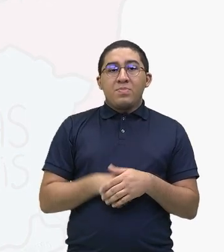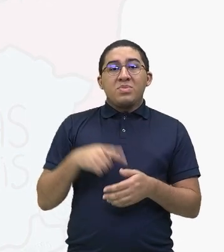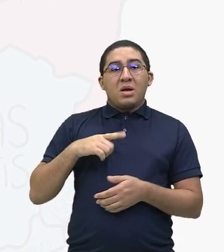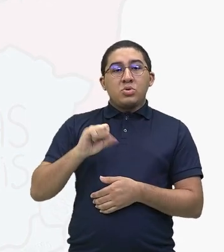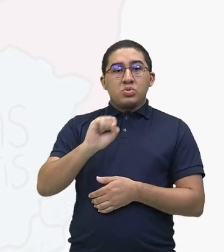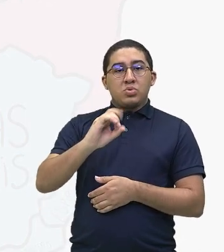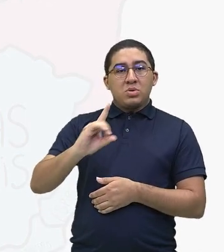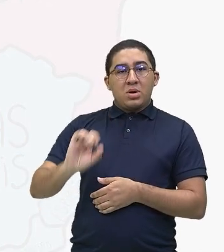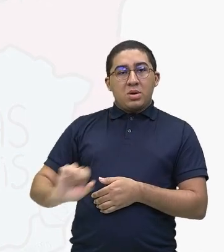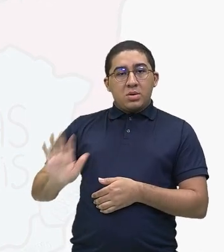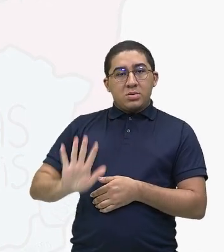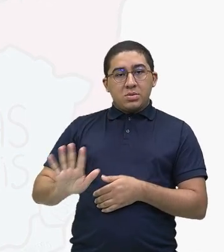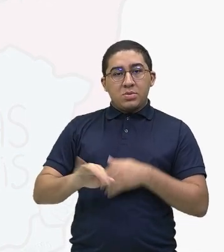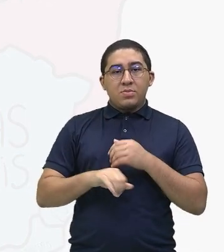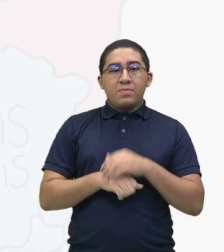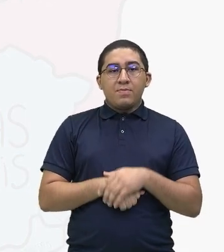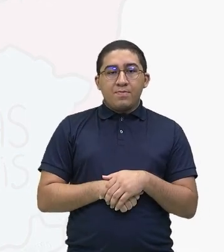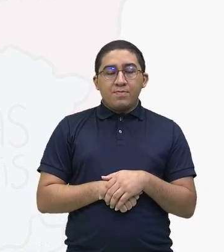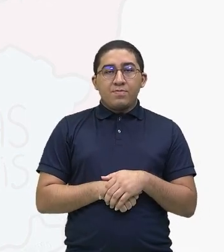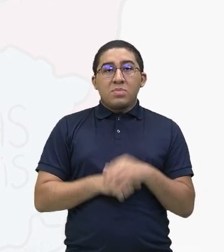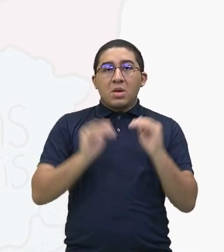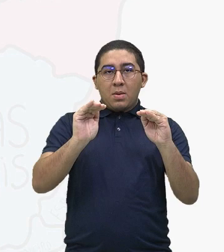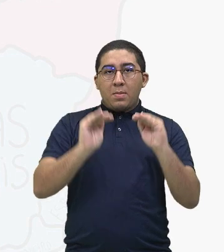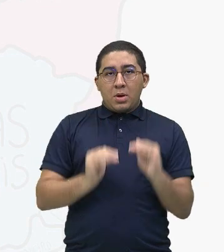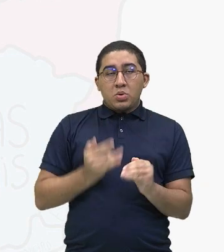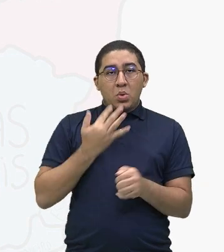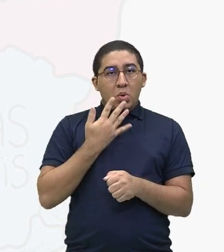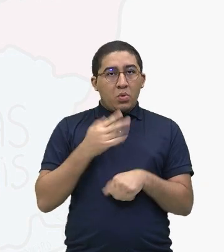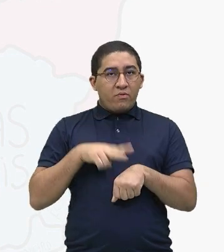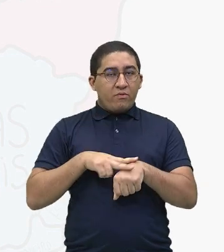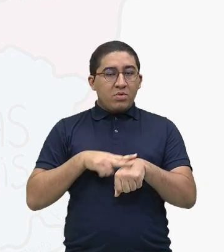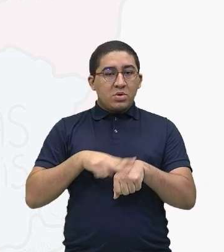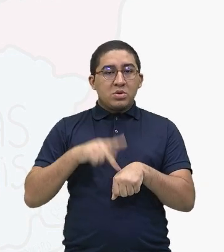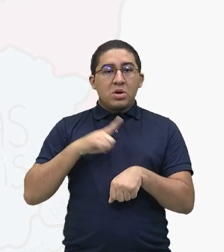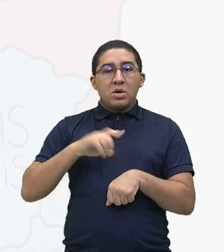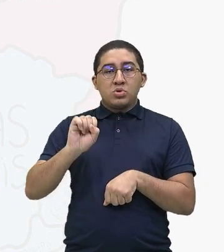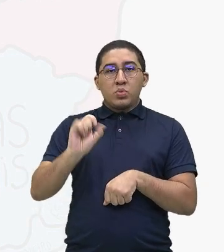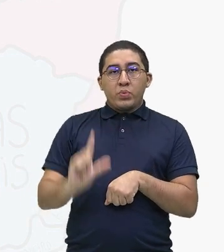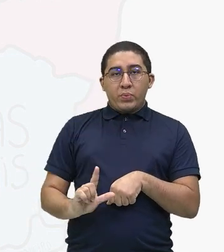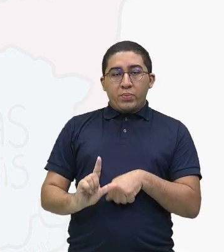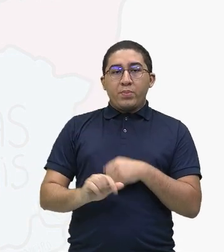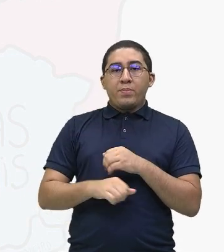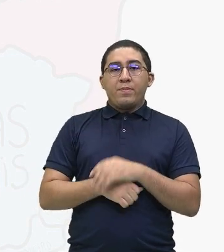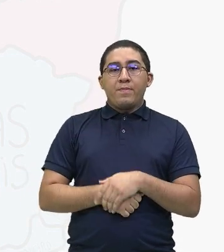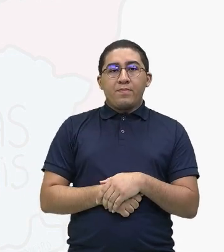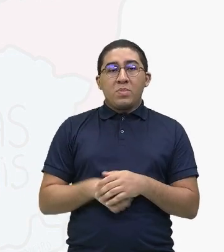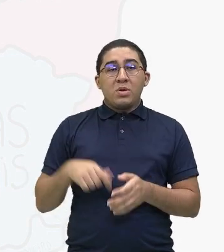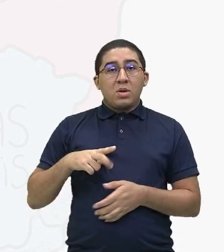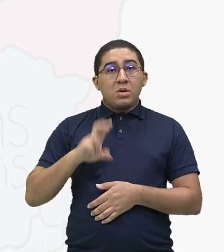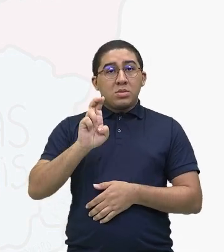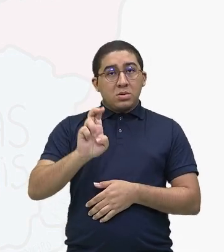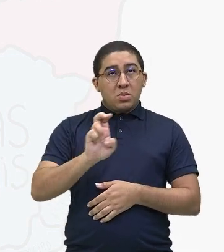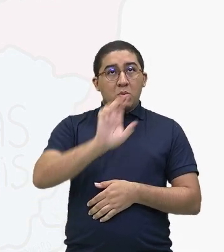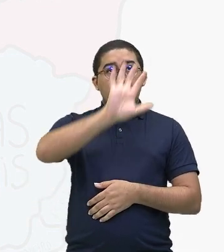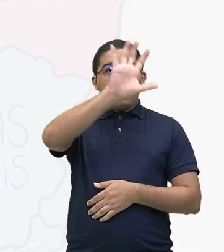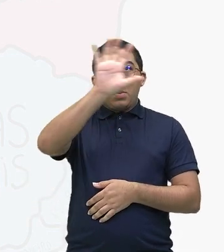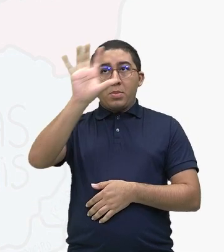E ali Paraná, entre outros estados, eu vou ter a região sul, tá bom? Então eu tenho 5 regiões